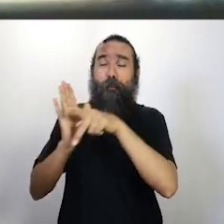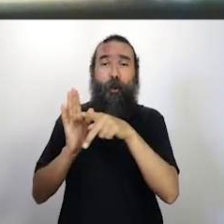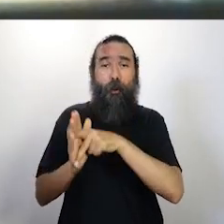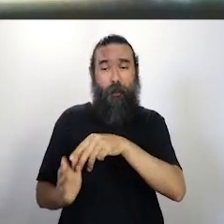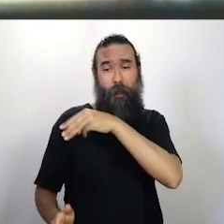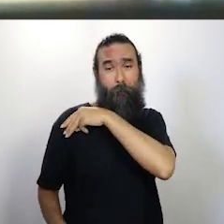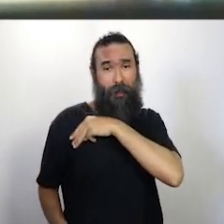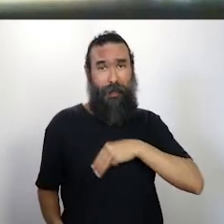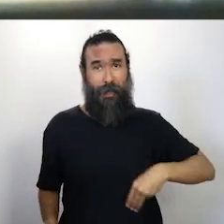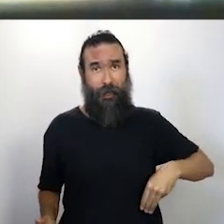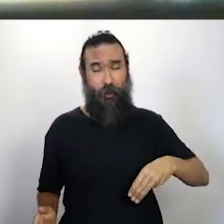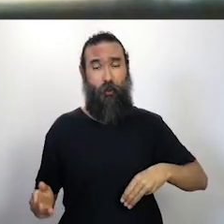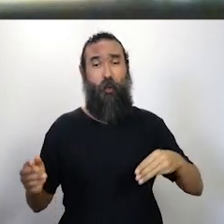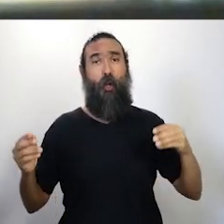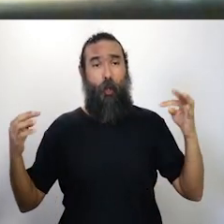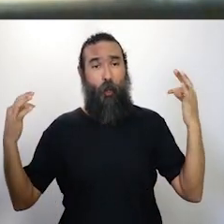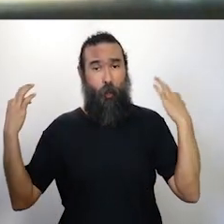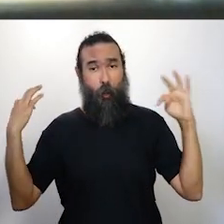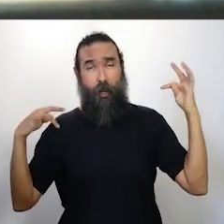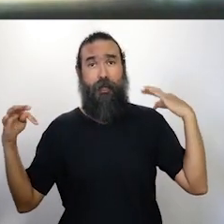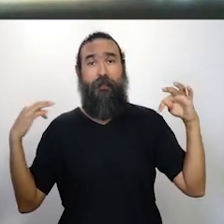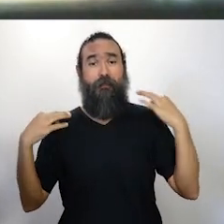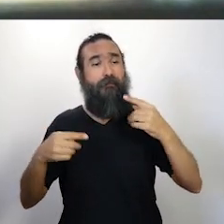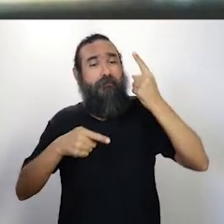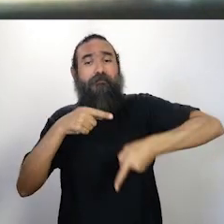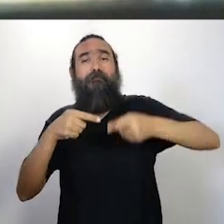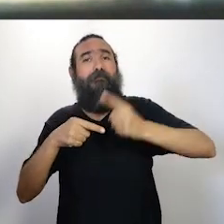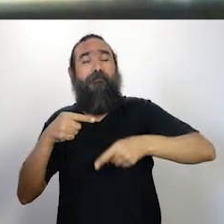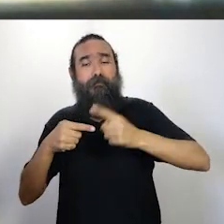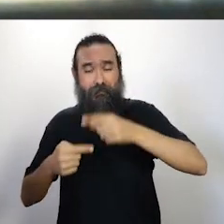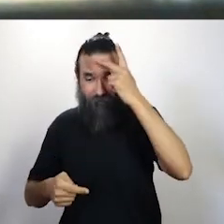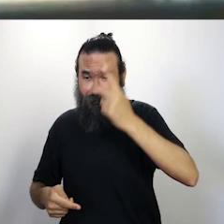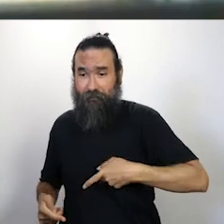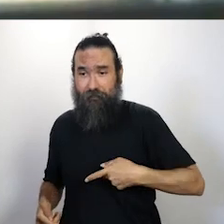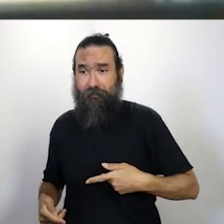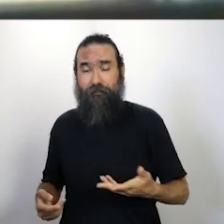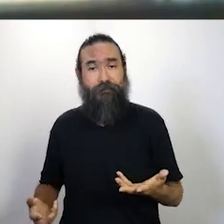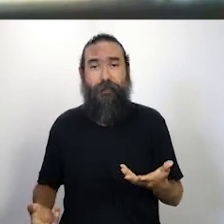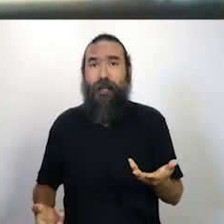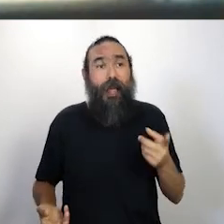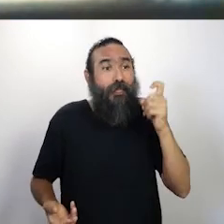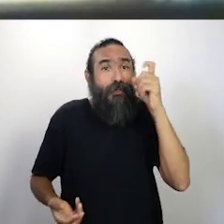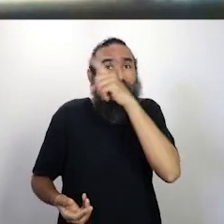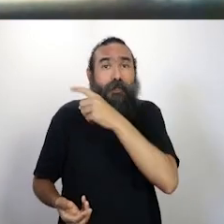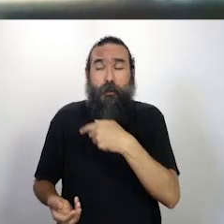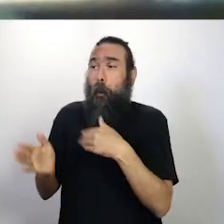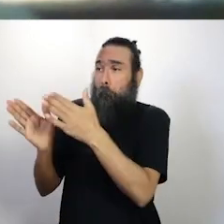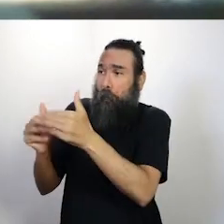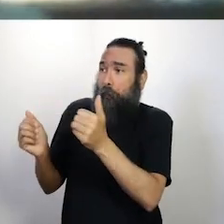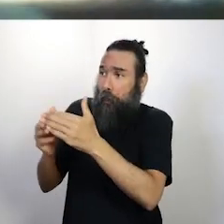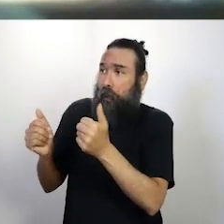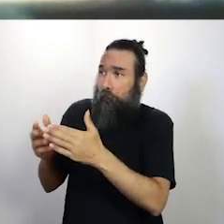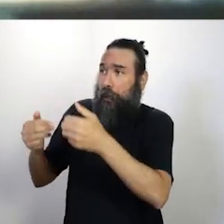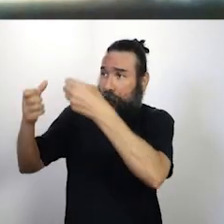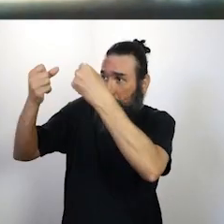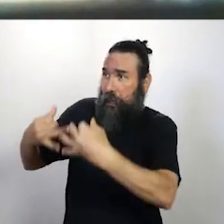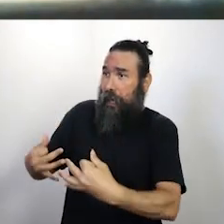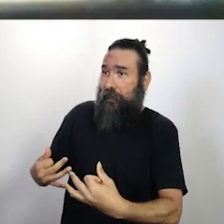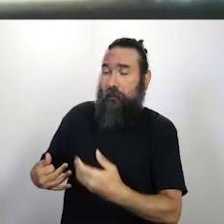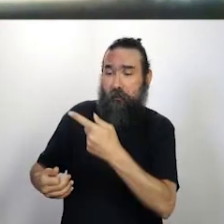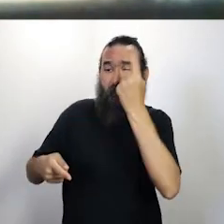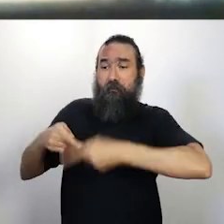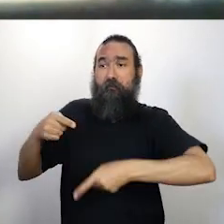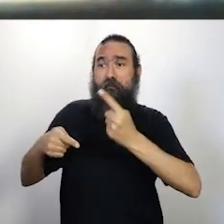do sistema nem o de informações como deveria como você solicita essa informação então isso caberia ao executivo